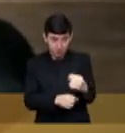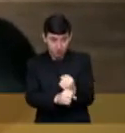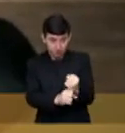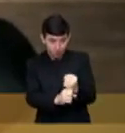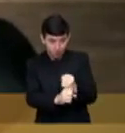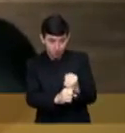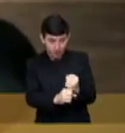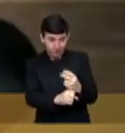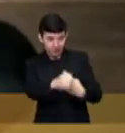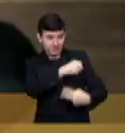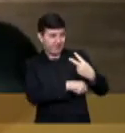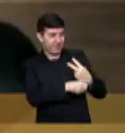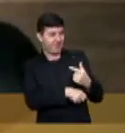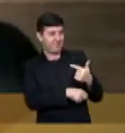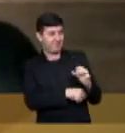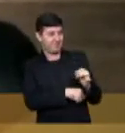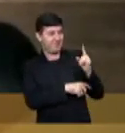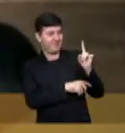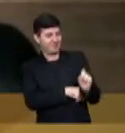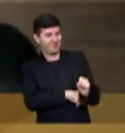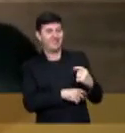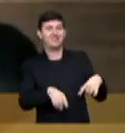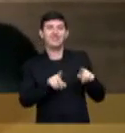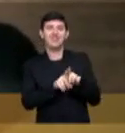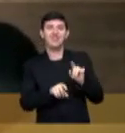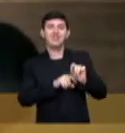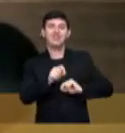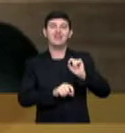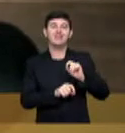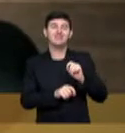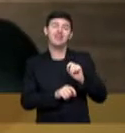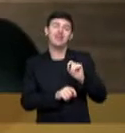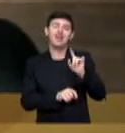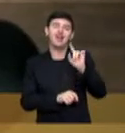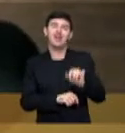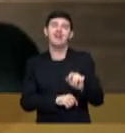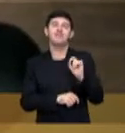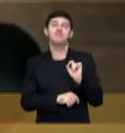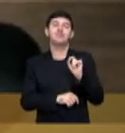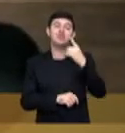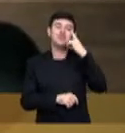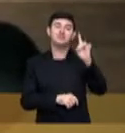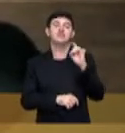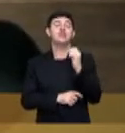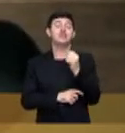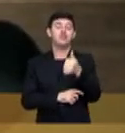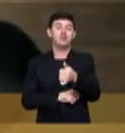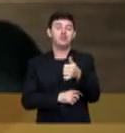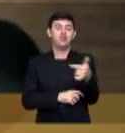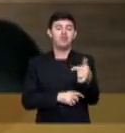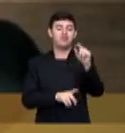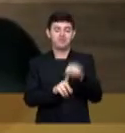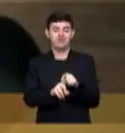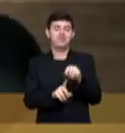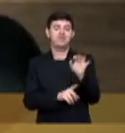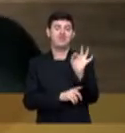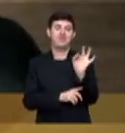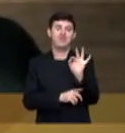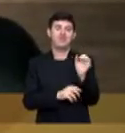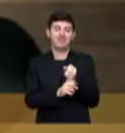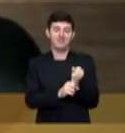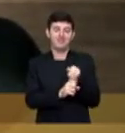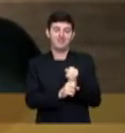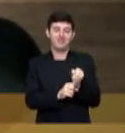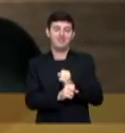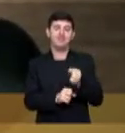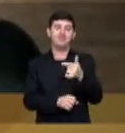no curso do ano corrente, em petição de 12 de fevereiro de 2021, o